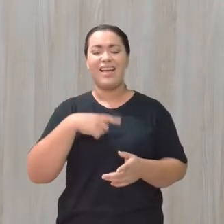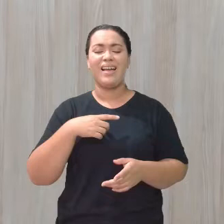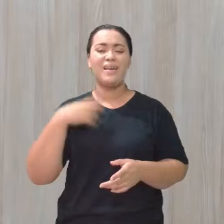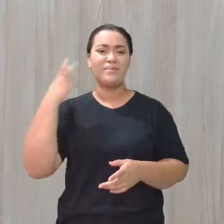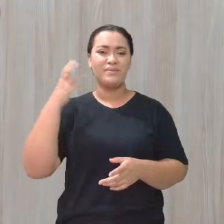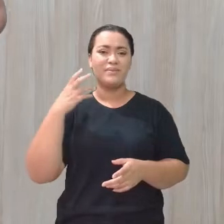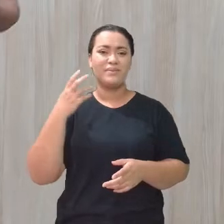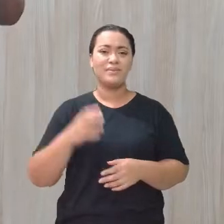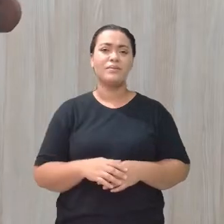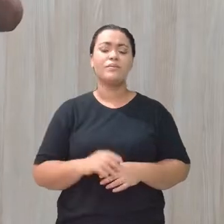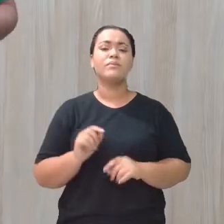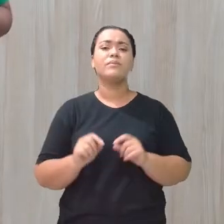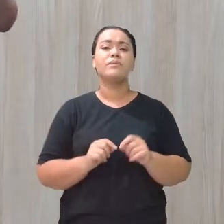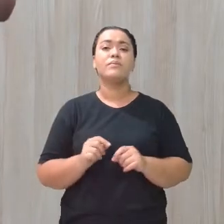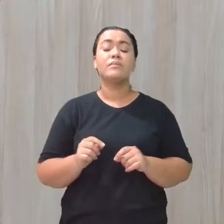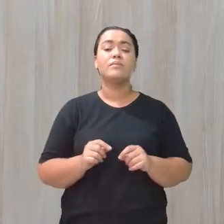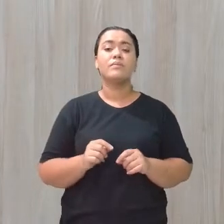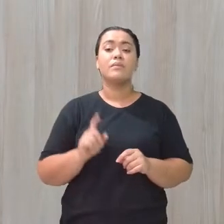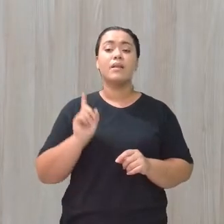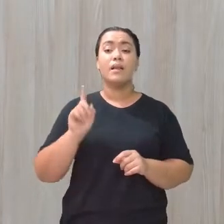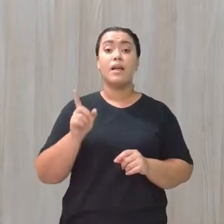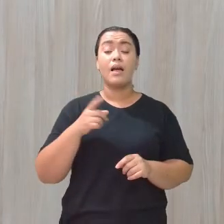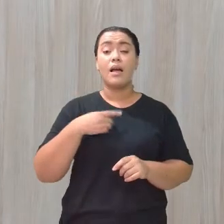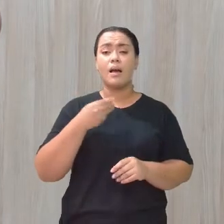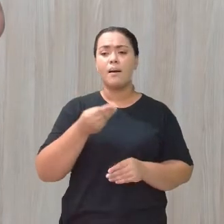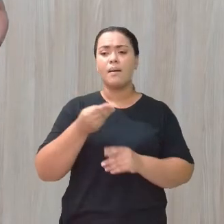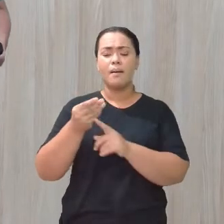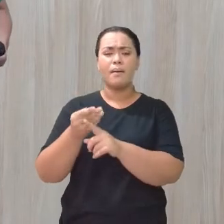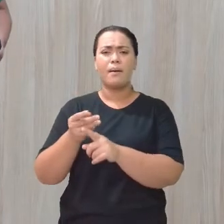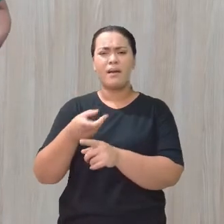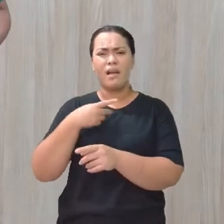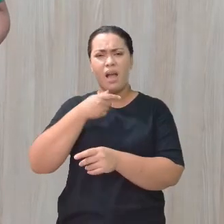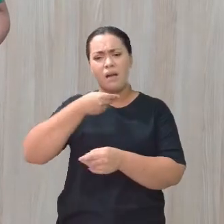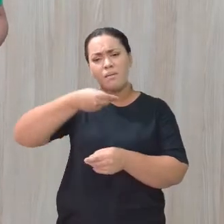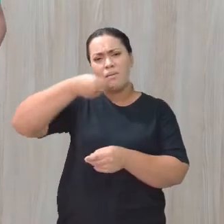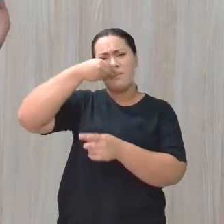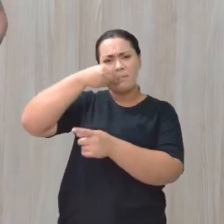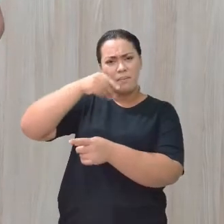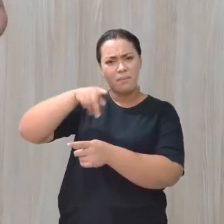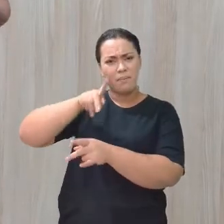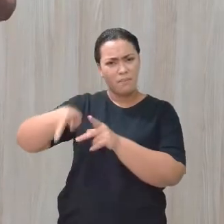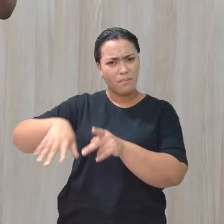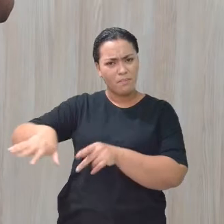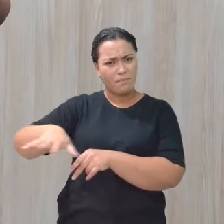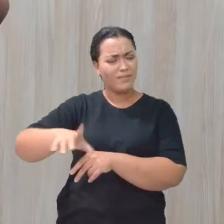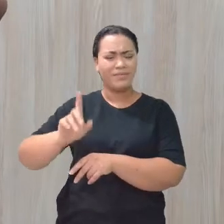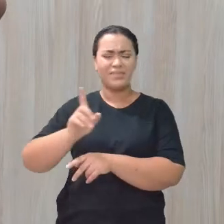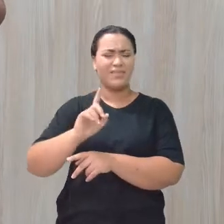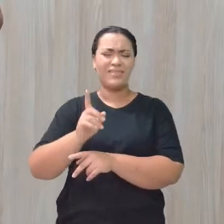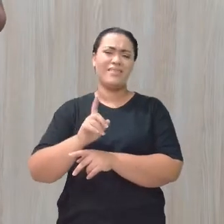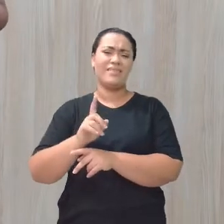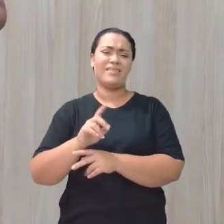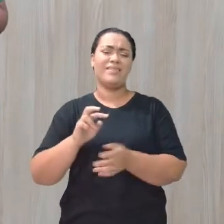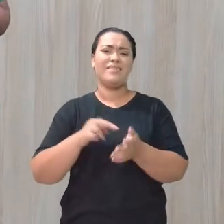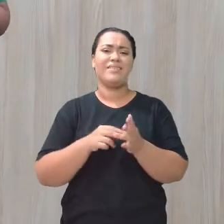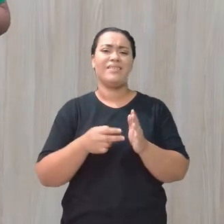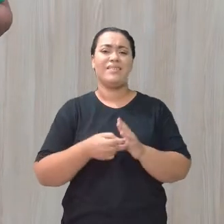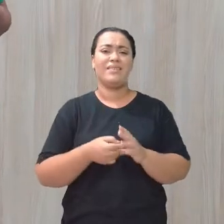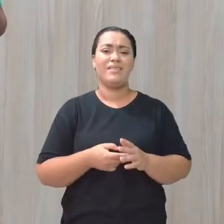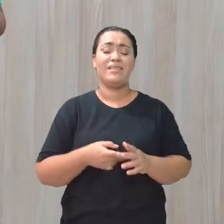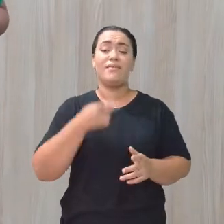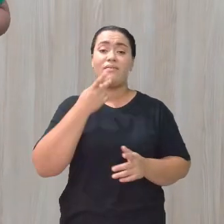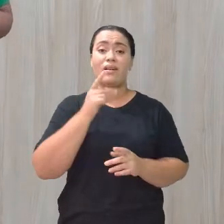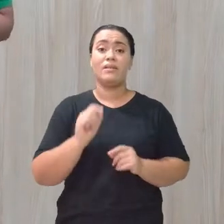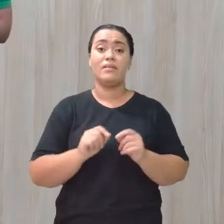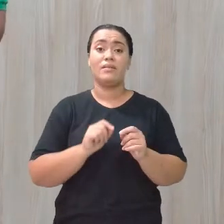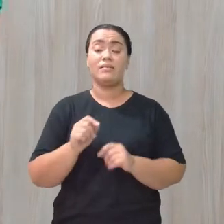música que eu lembro que está na boca do povo. Não significa que a água literalmente, né, quando a gente aí